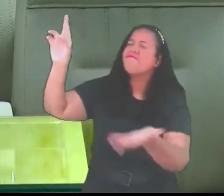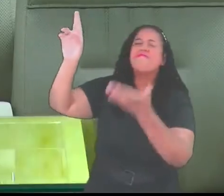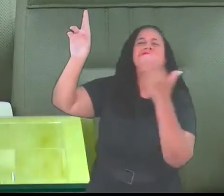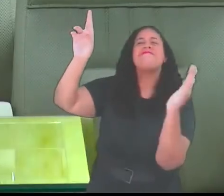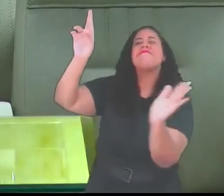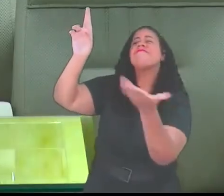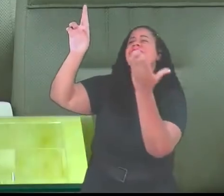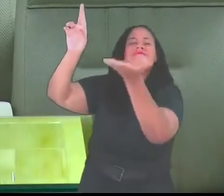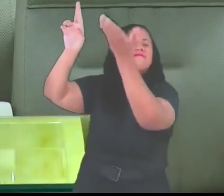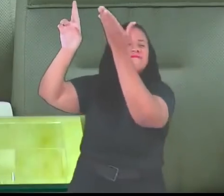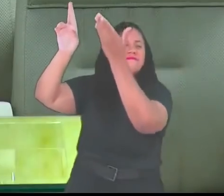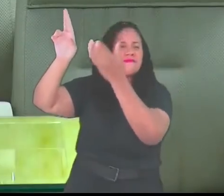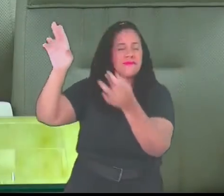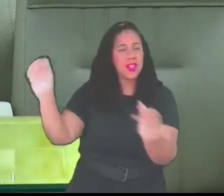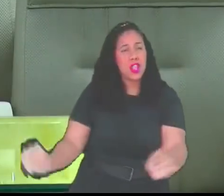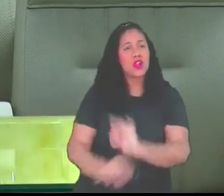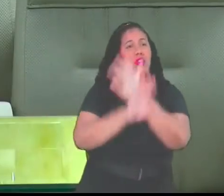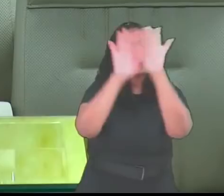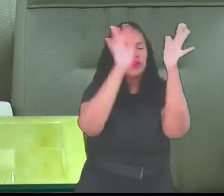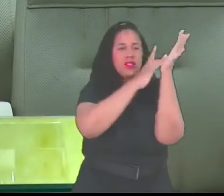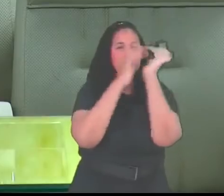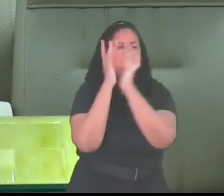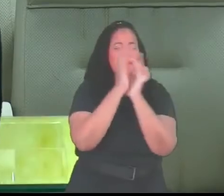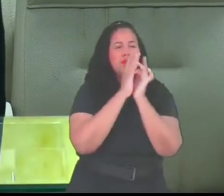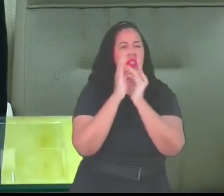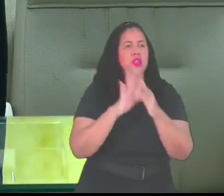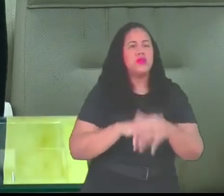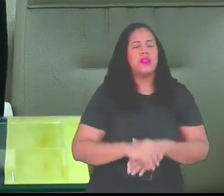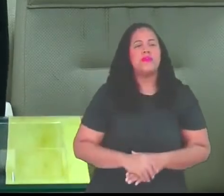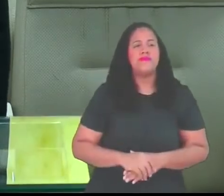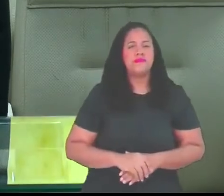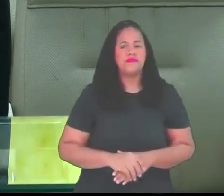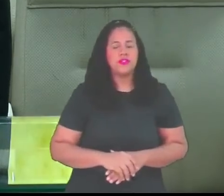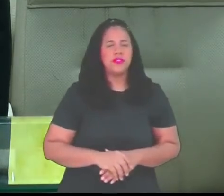exaltado. Glórias a Jesus.